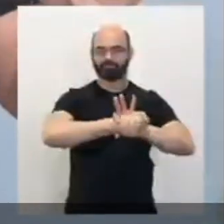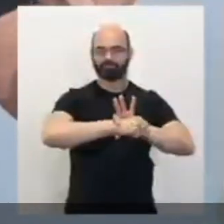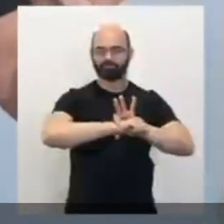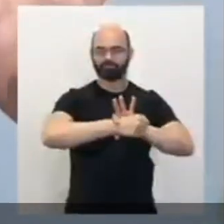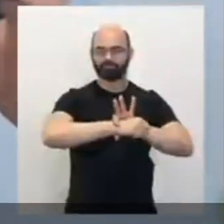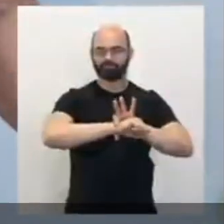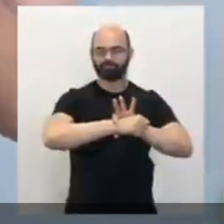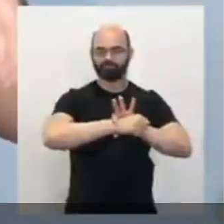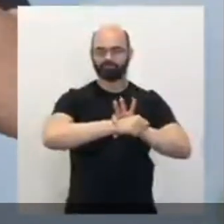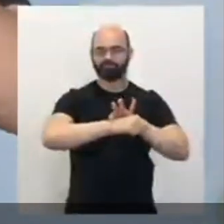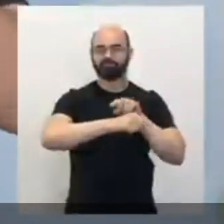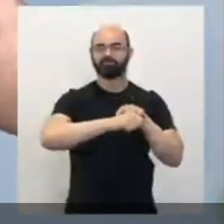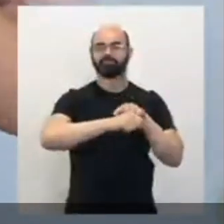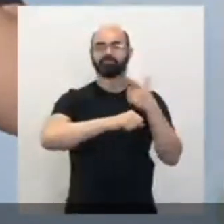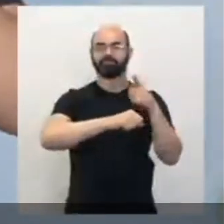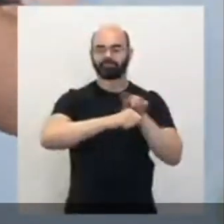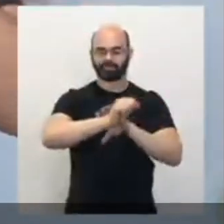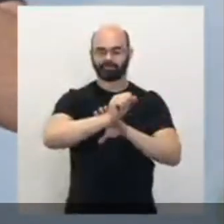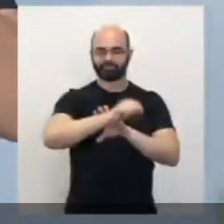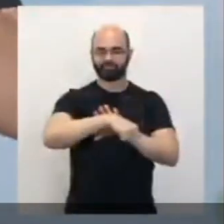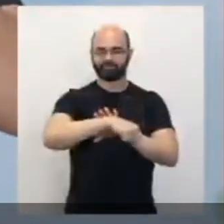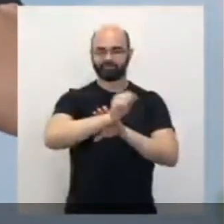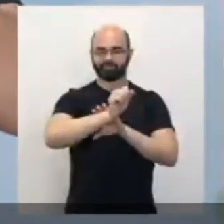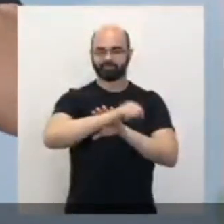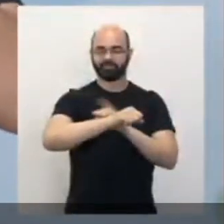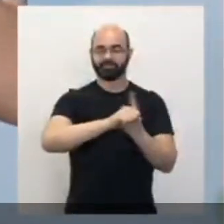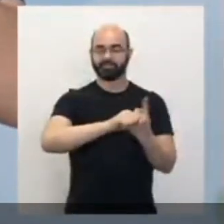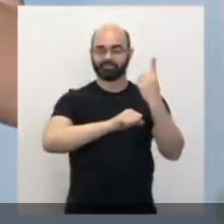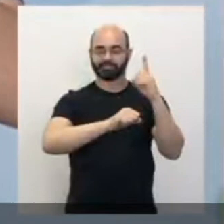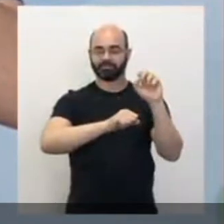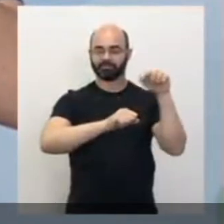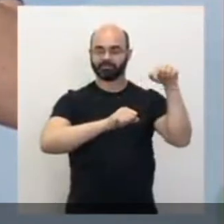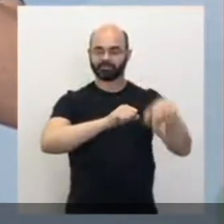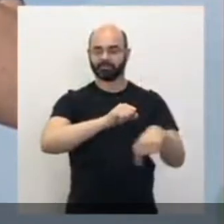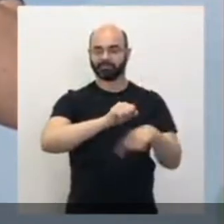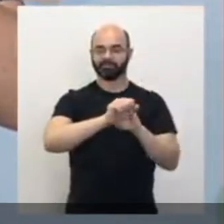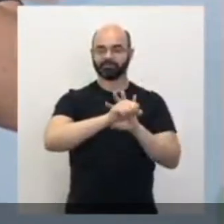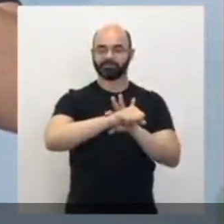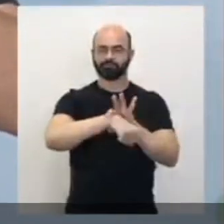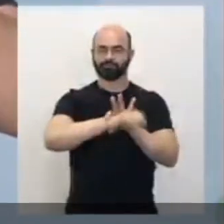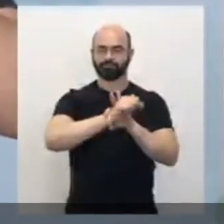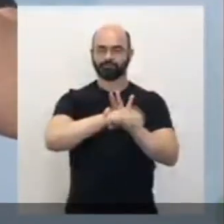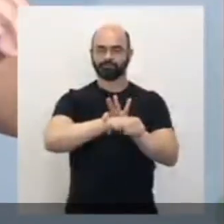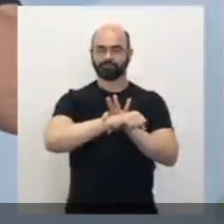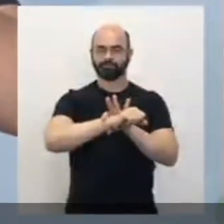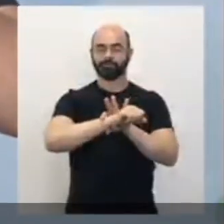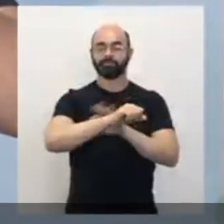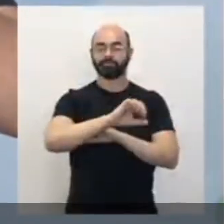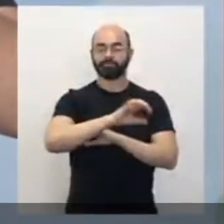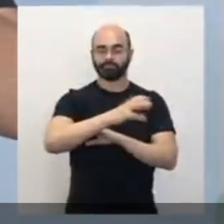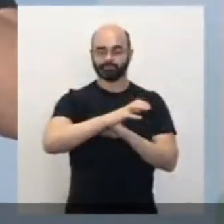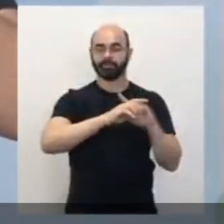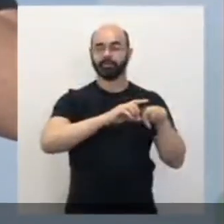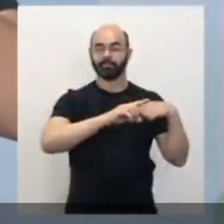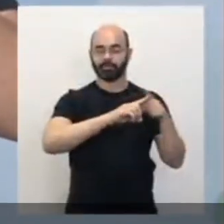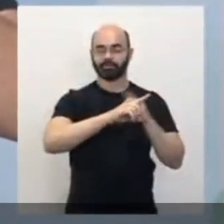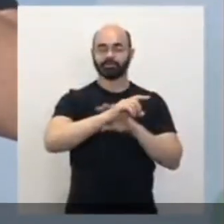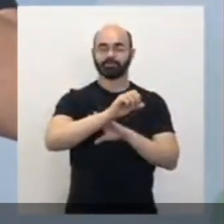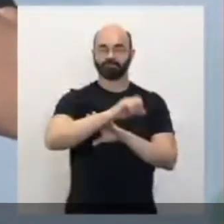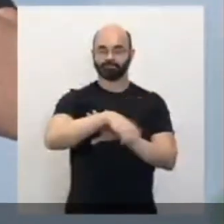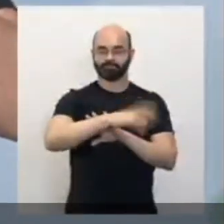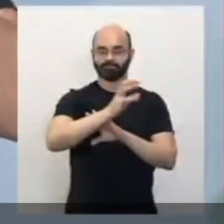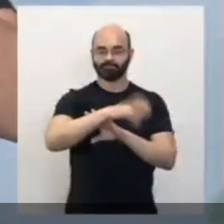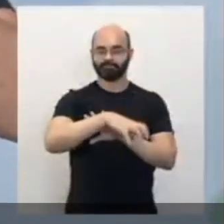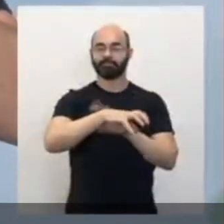tenho mais um, que é movimento para cima e para baixo, que seria do meu pulso também. Então, eu tenho a rotação e esse movimento. E eu tenho o movimento